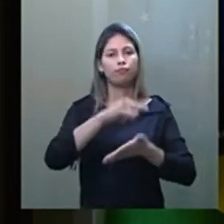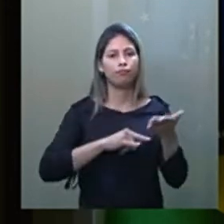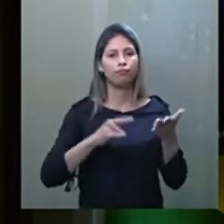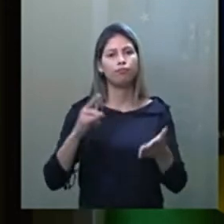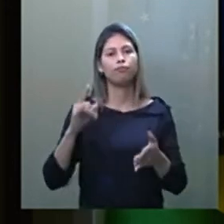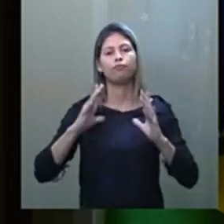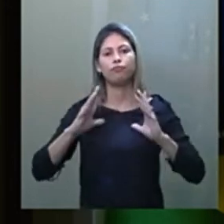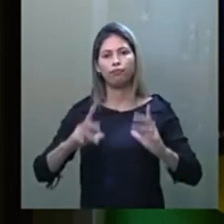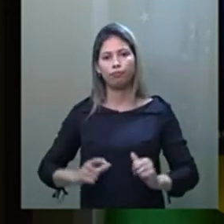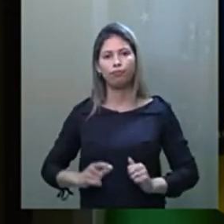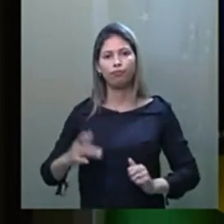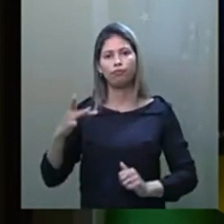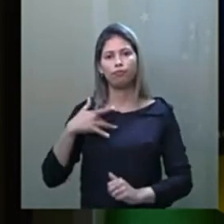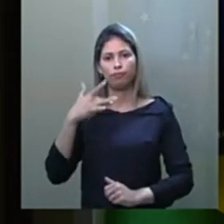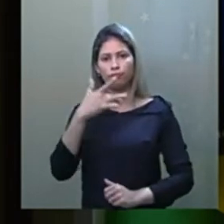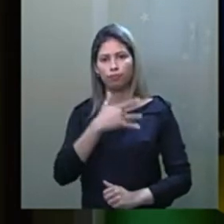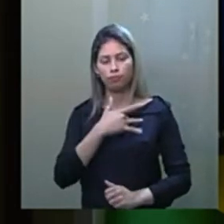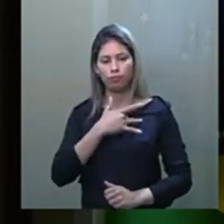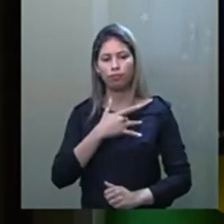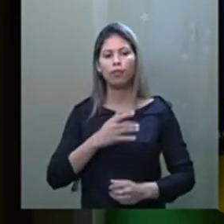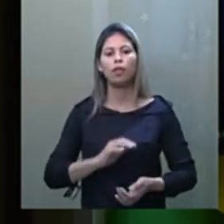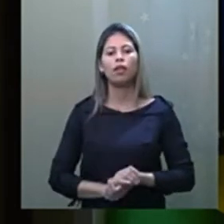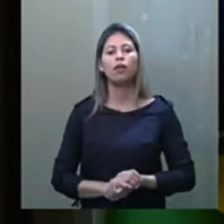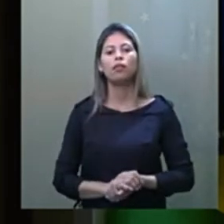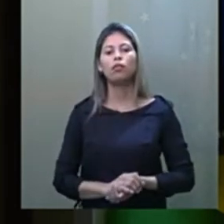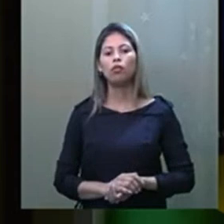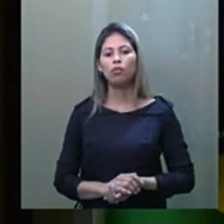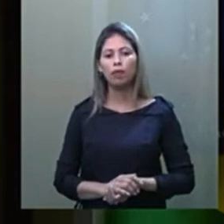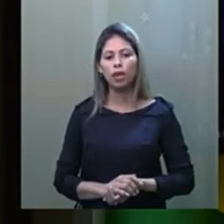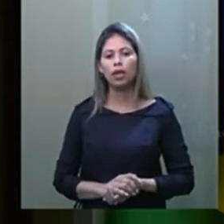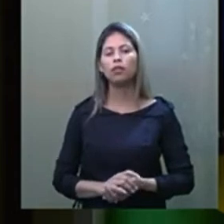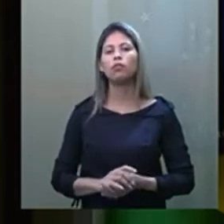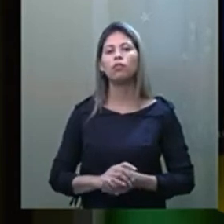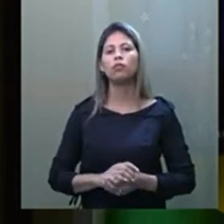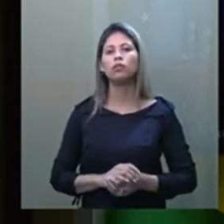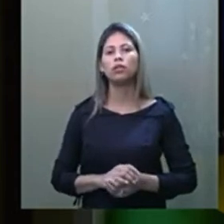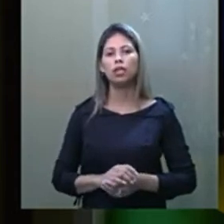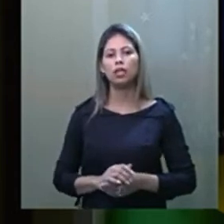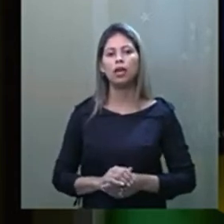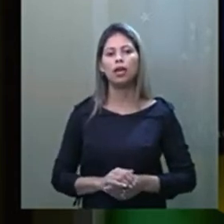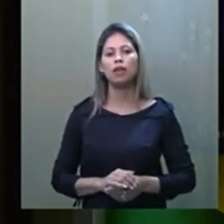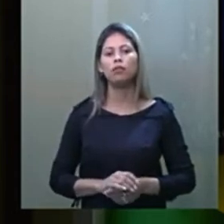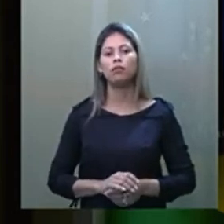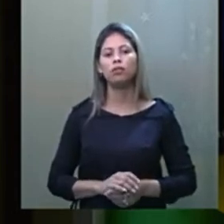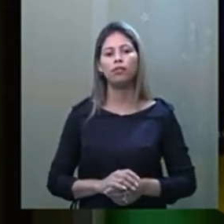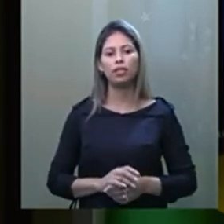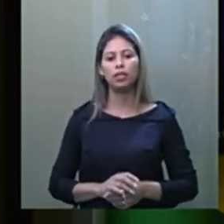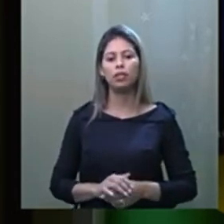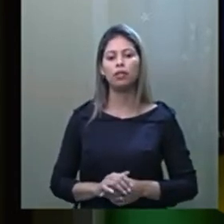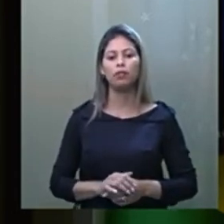E a gente sempre vê, tem que defender minoria, e nessas horas